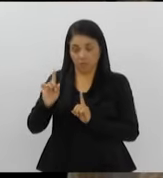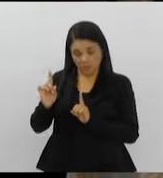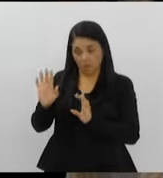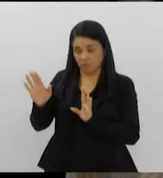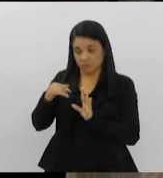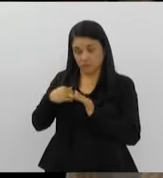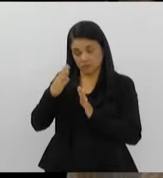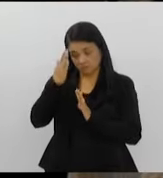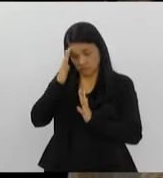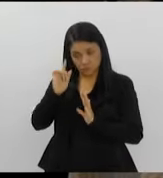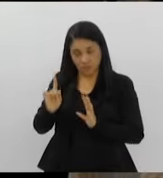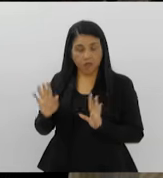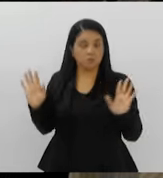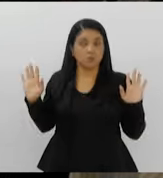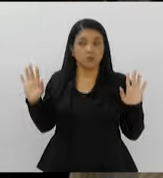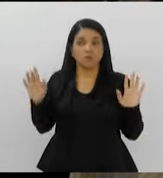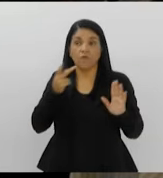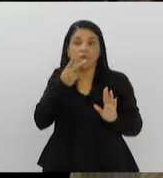questão.